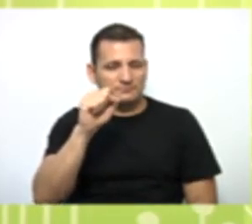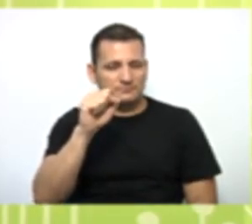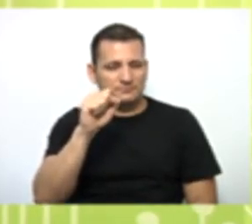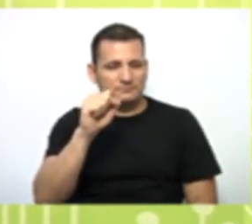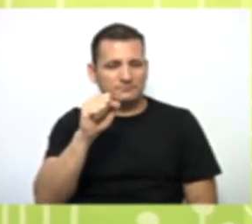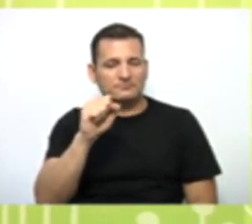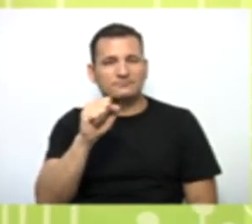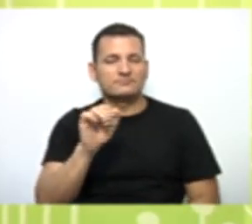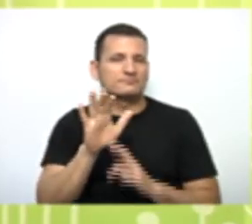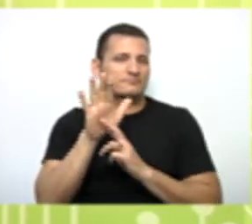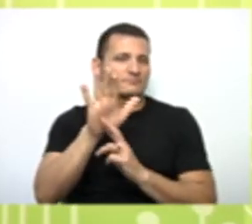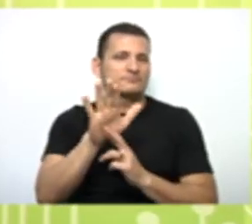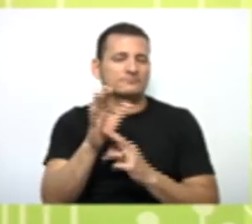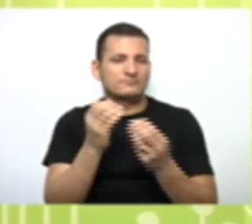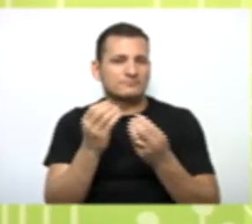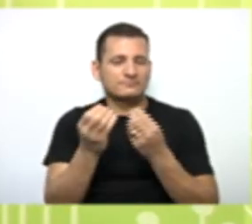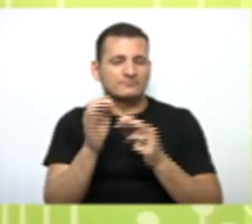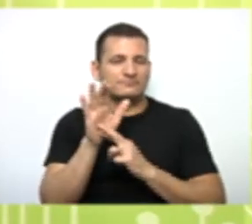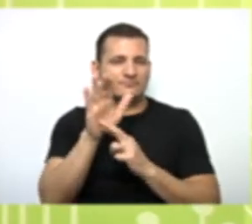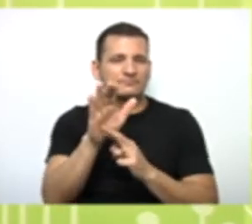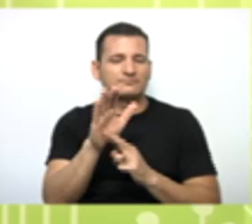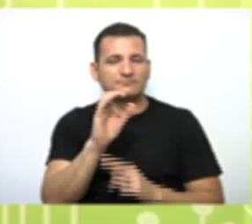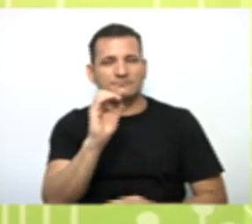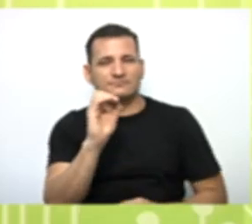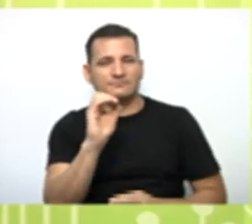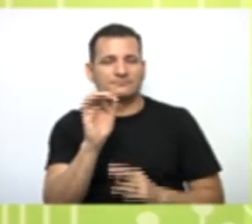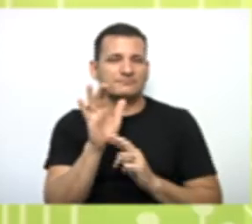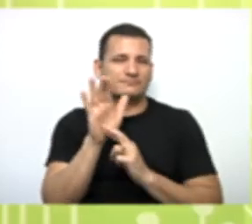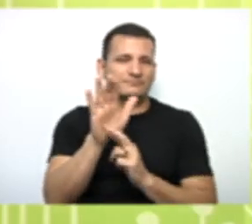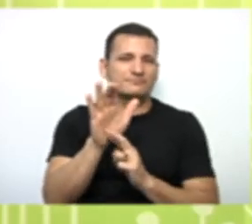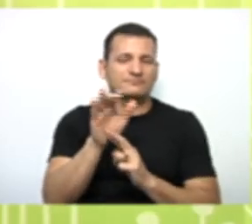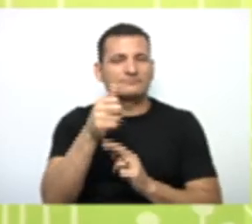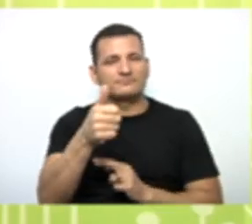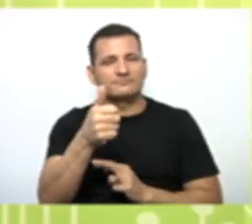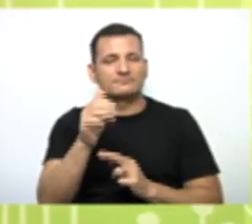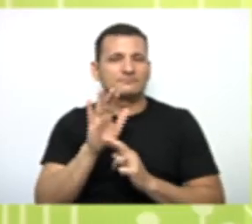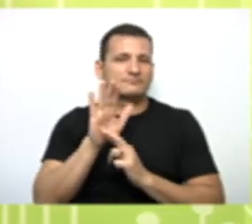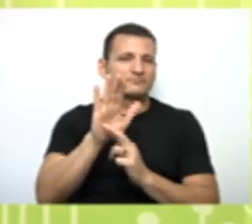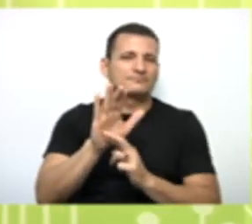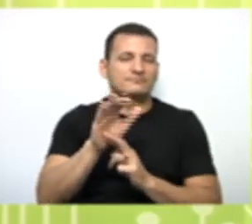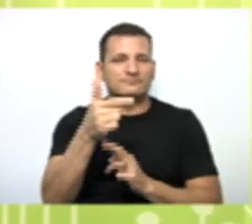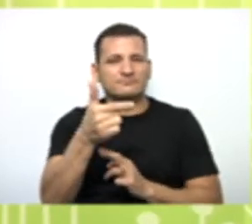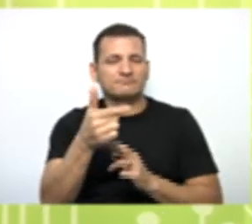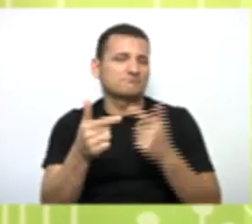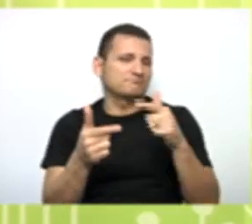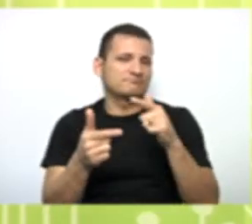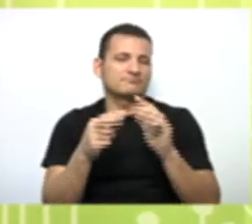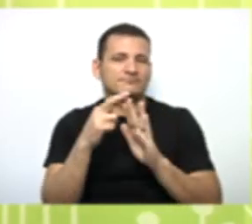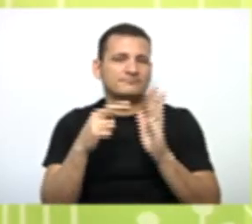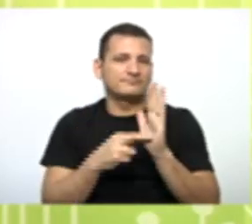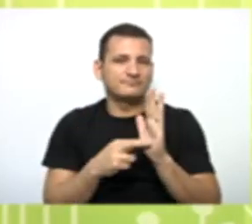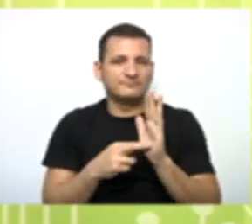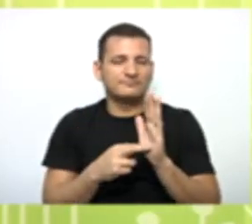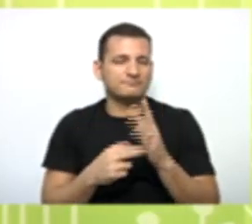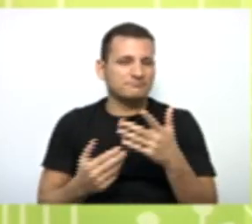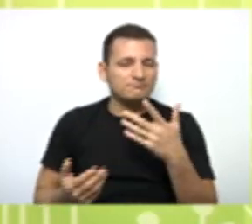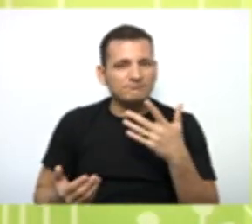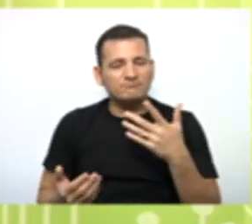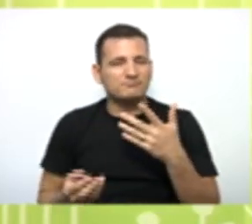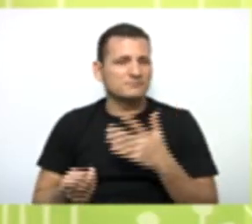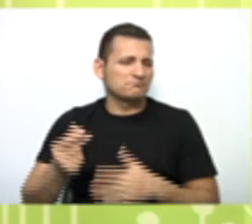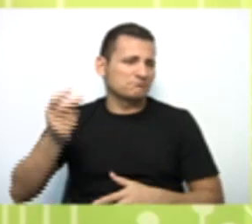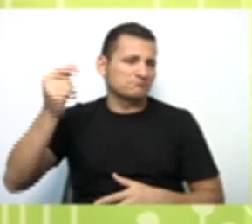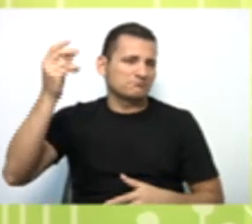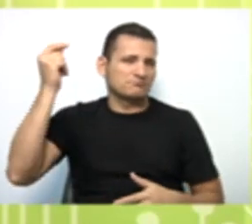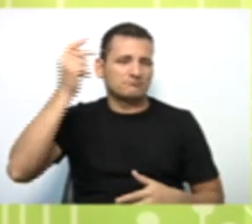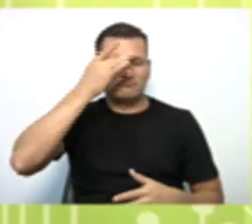A questão é a representação. Como é que a gente vai representar o zero? Como é que a gente vai representar o um? Como é que vai representar o dois? Não tem uma regra. Alguém, há milhares de anos atrás,